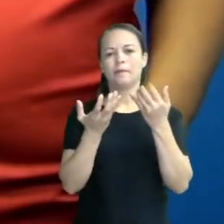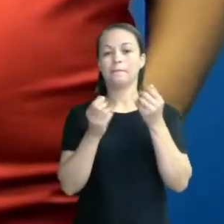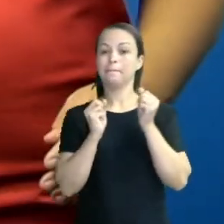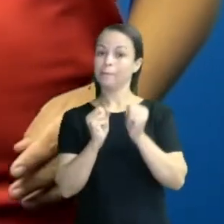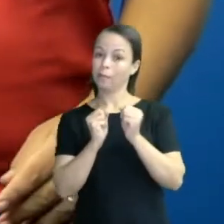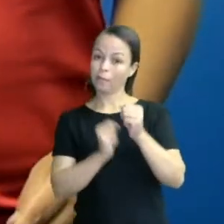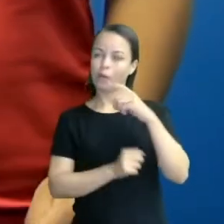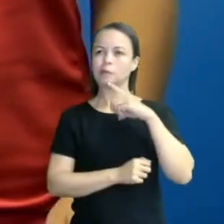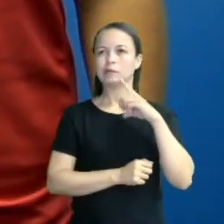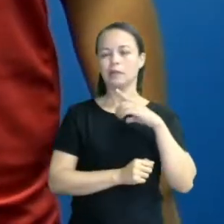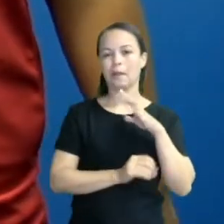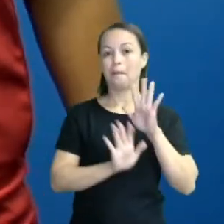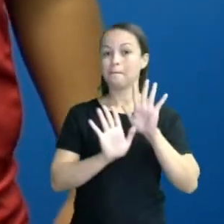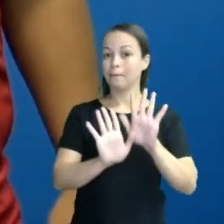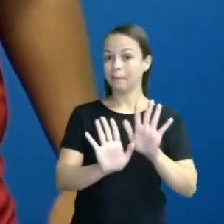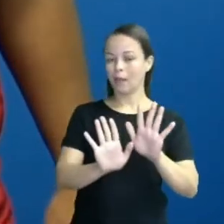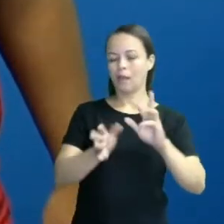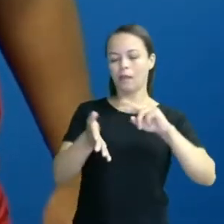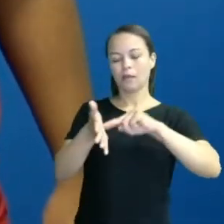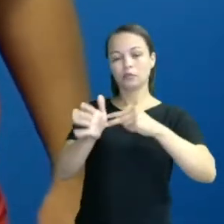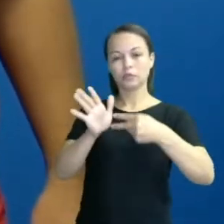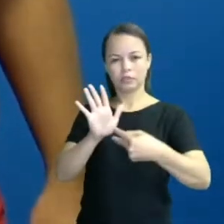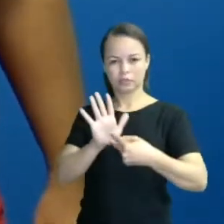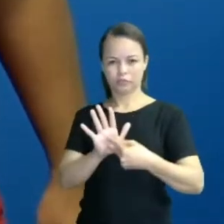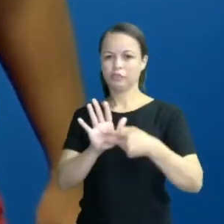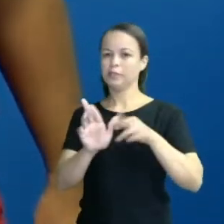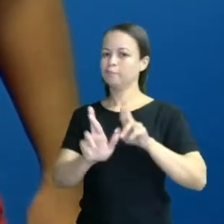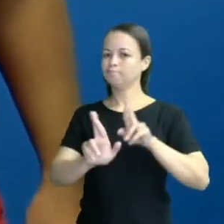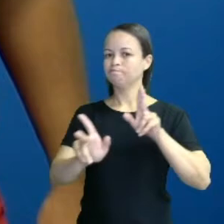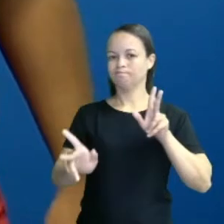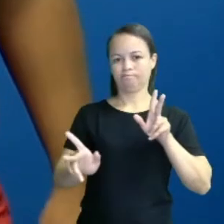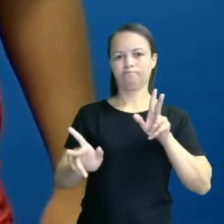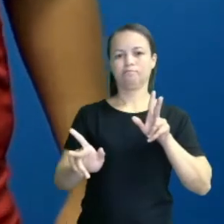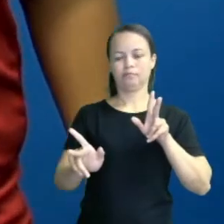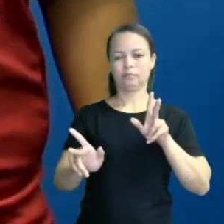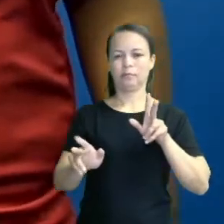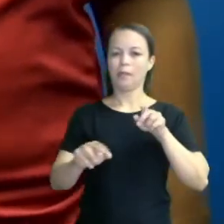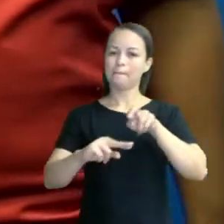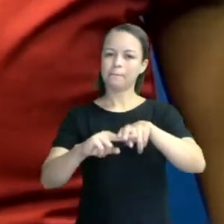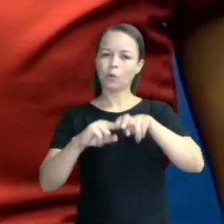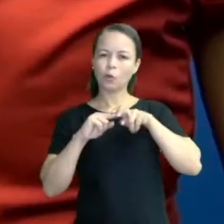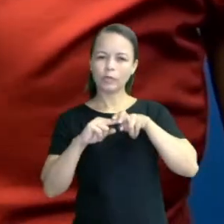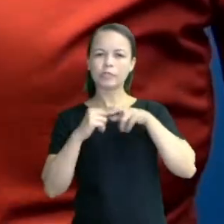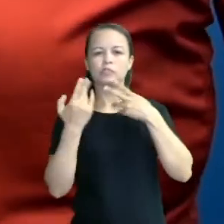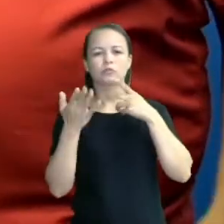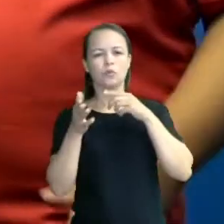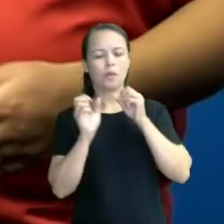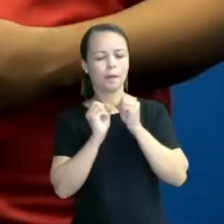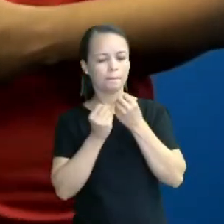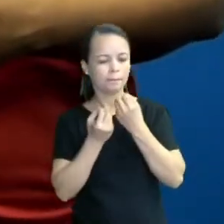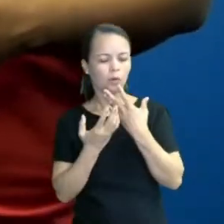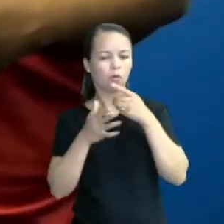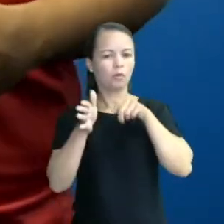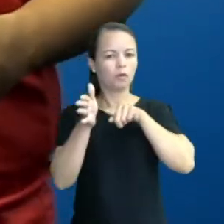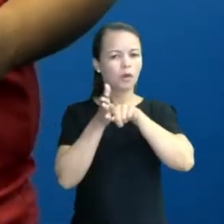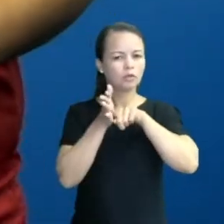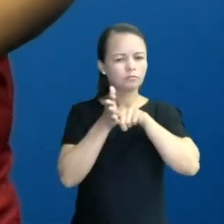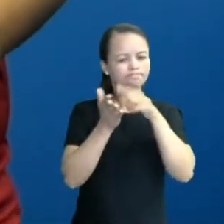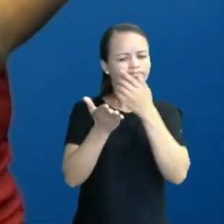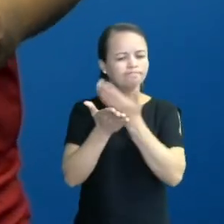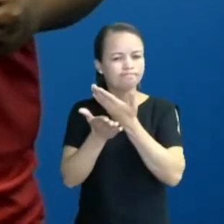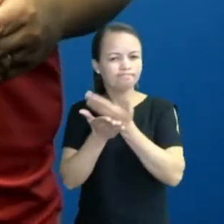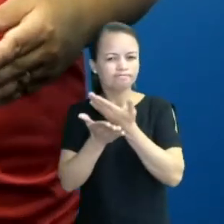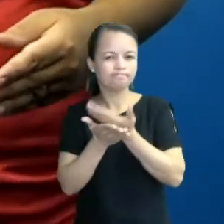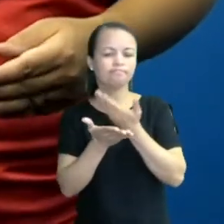ter, mas os significados são diferentes. Por isso é bom analisar e